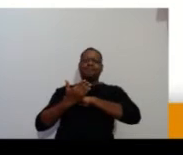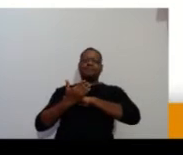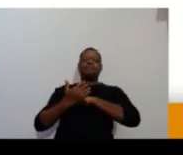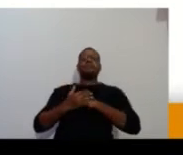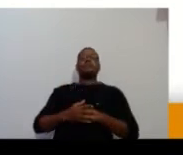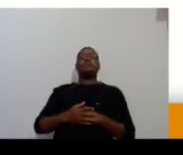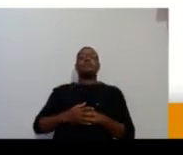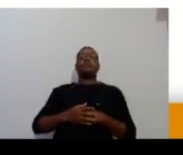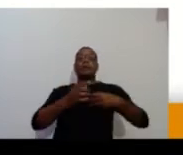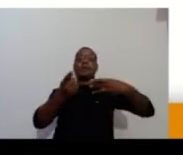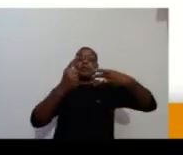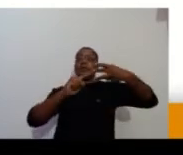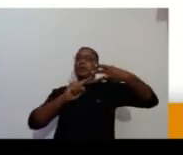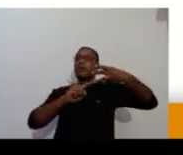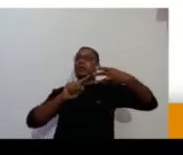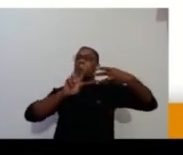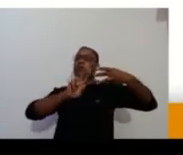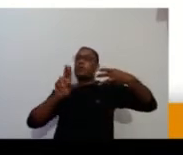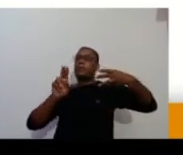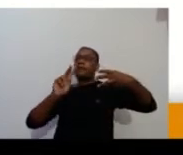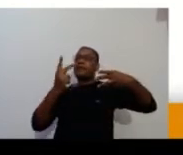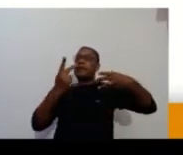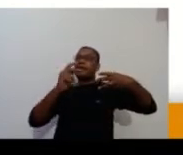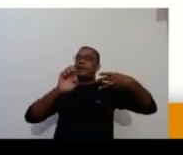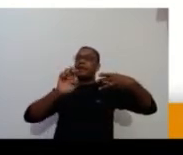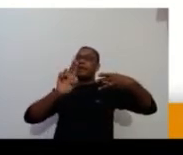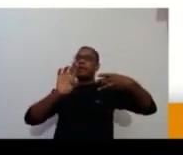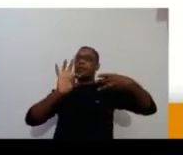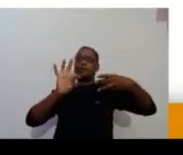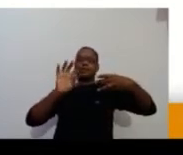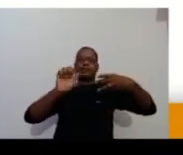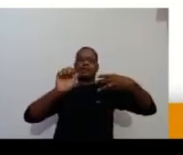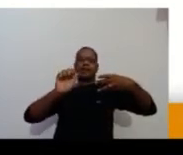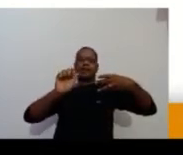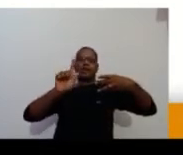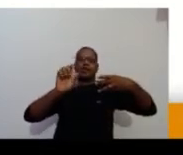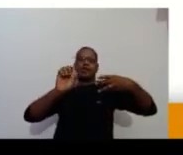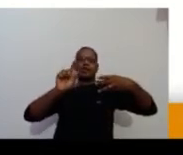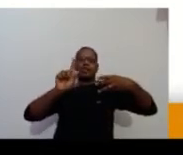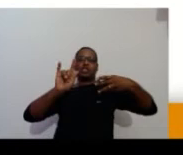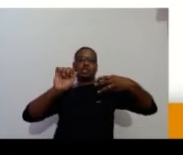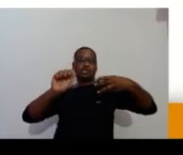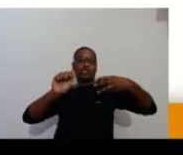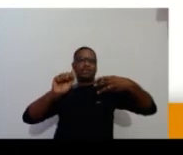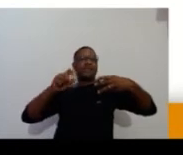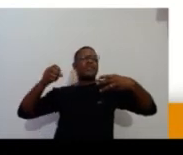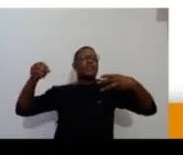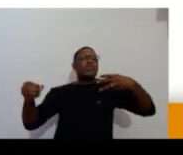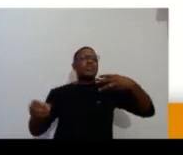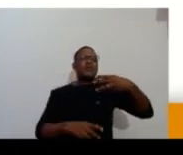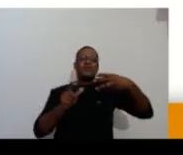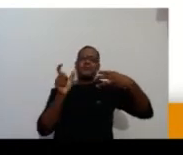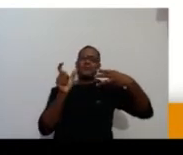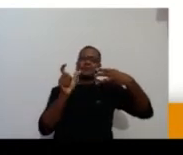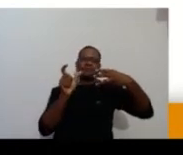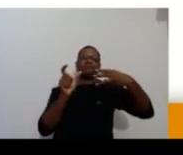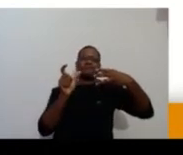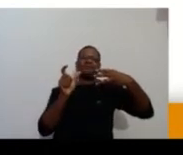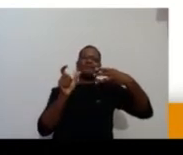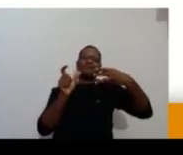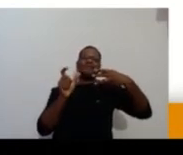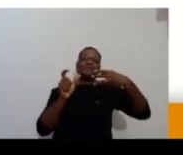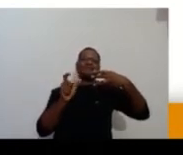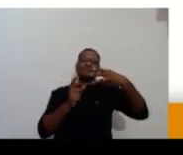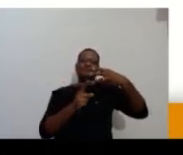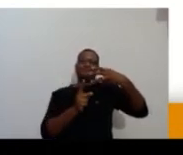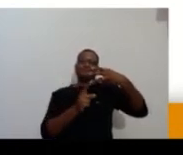ele é muito novo. A andragogia é novo, eutagogia ainda consegue ser mais novo. Ele não tem nada a ver, nada diretamente com a evolução da tecnologia, mas